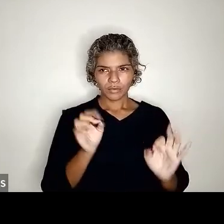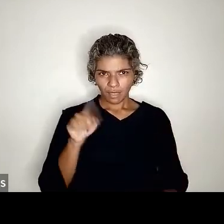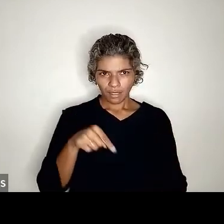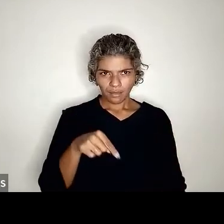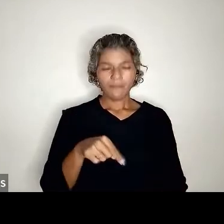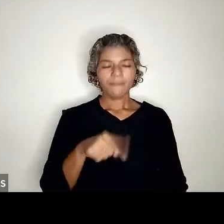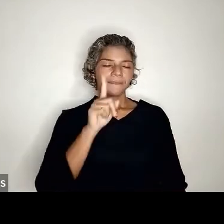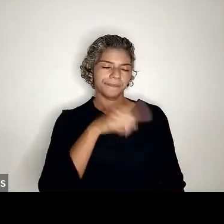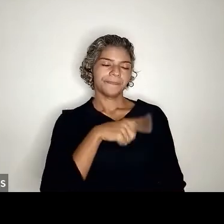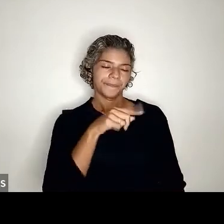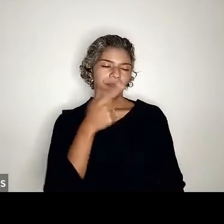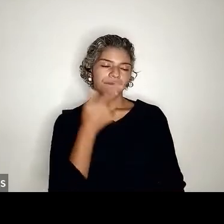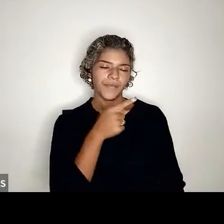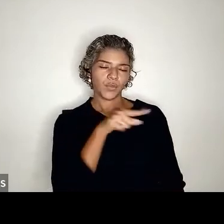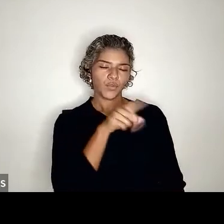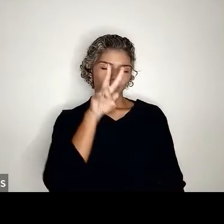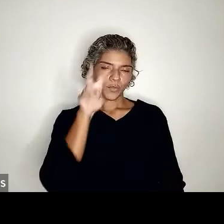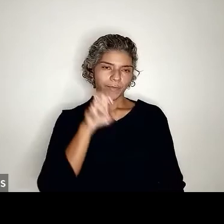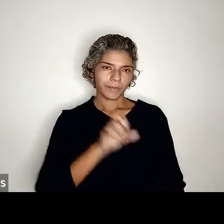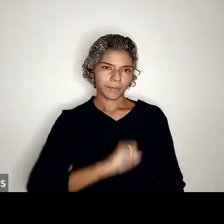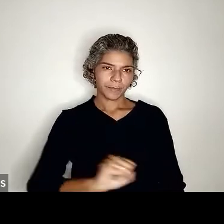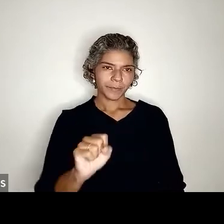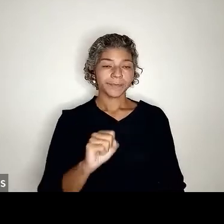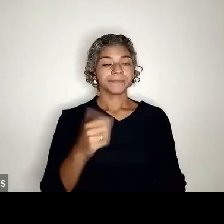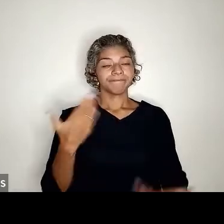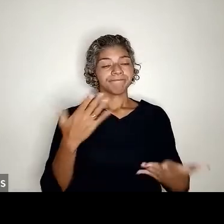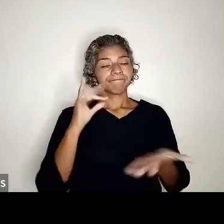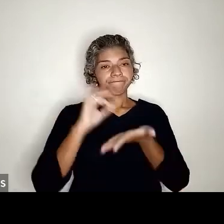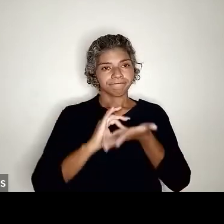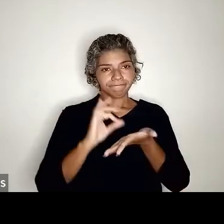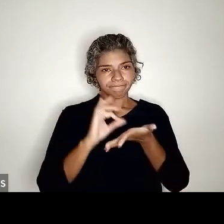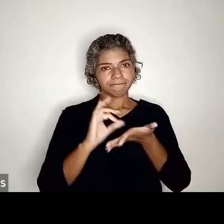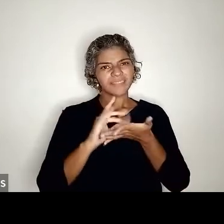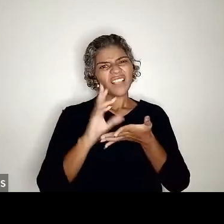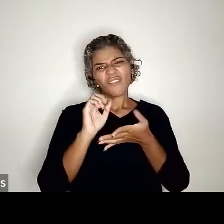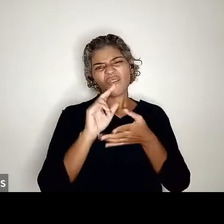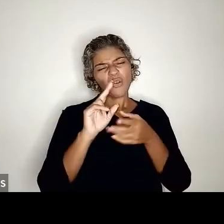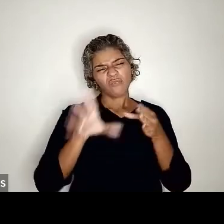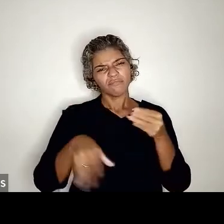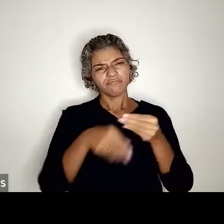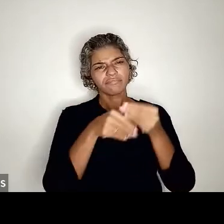isso. Bom, eu acho que, na verdade, assim, vou comentar muito rapidamente,